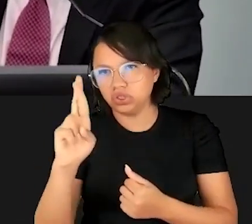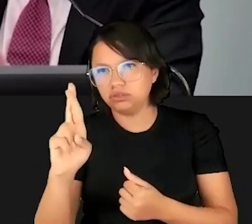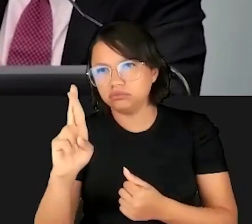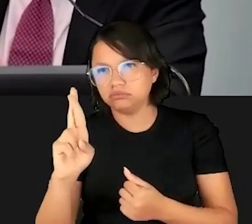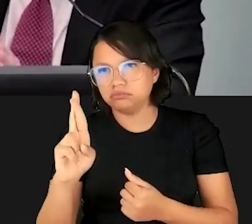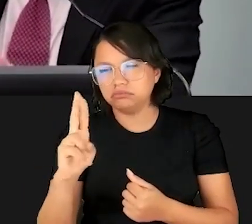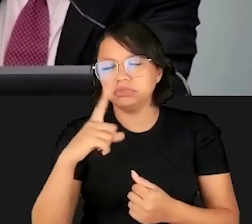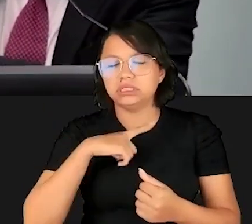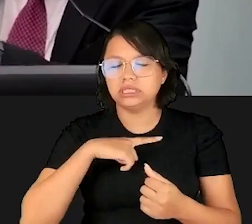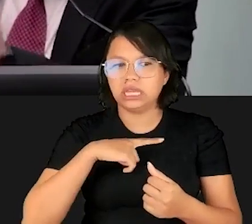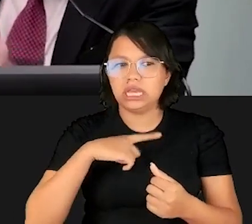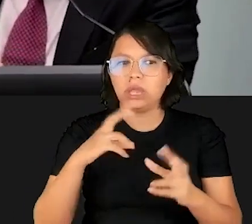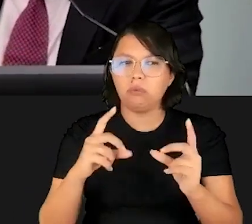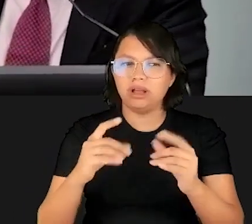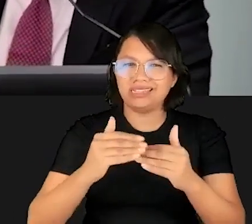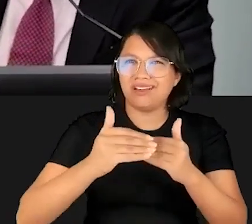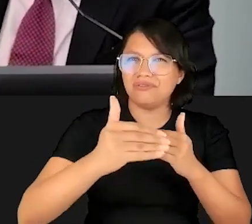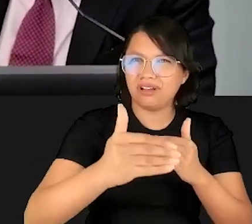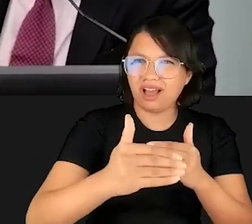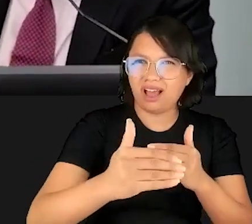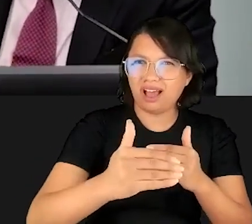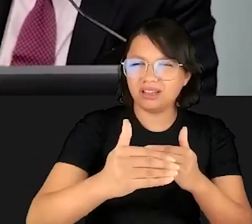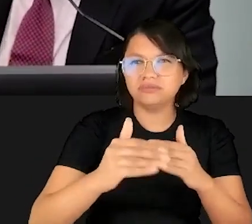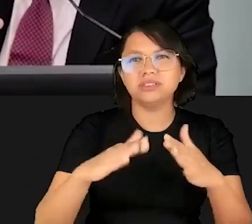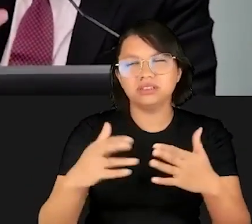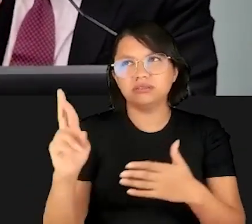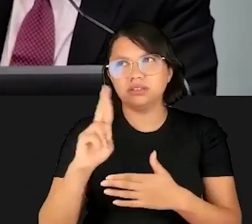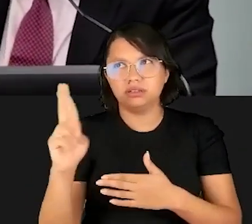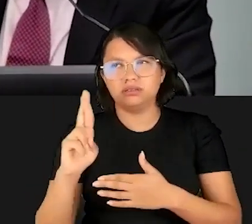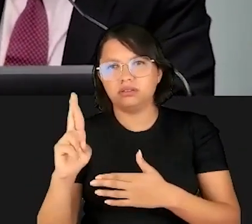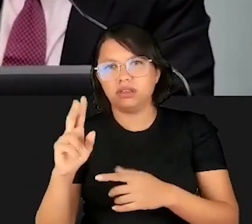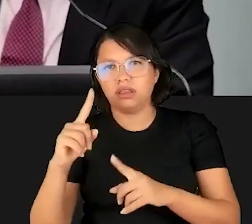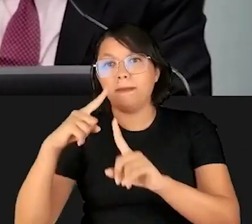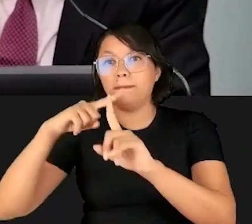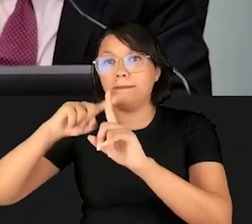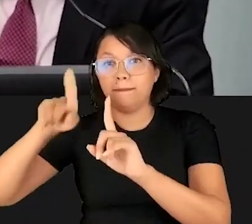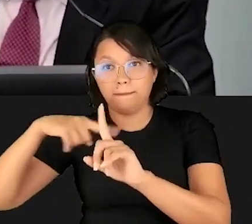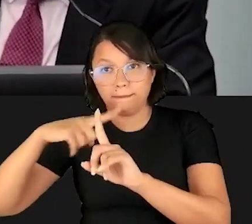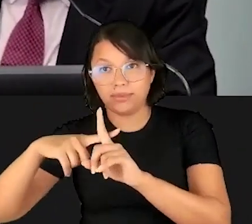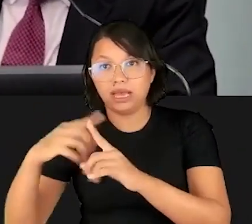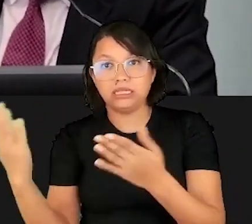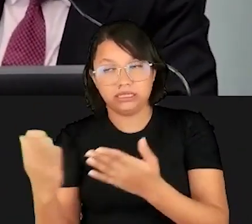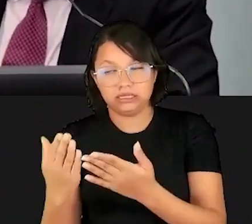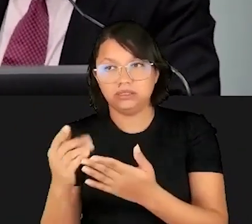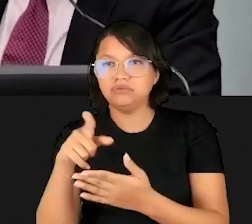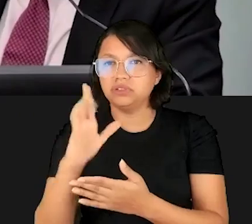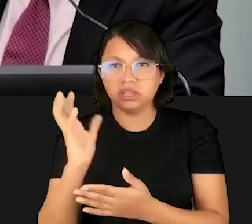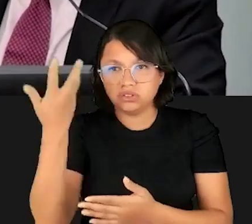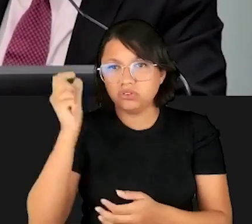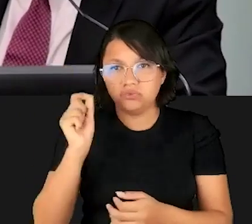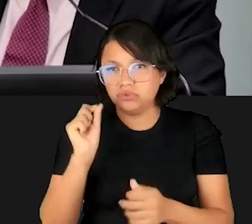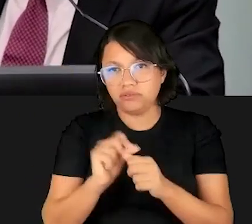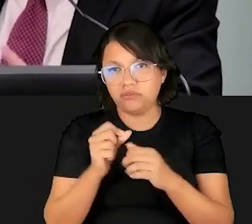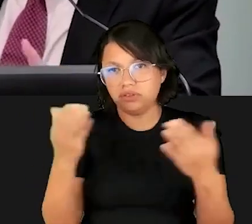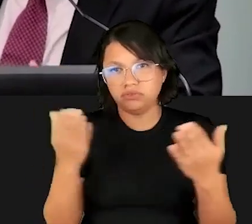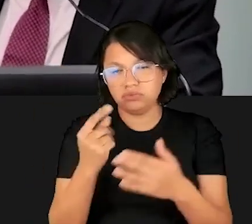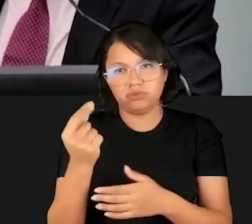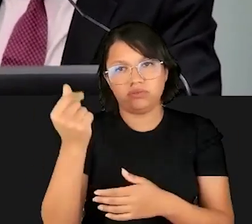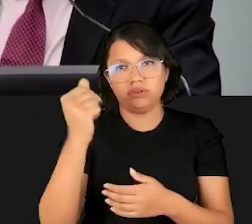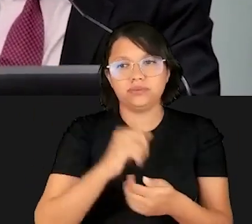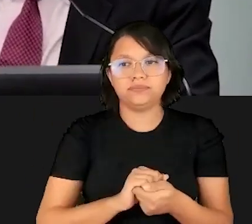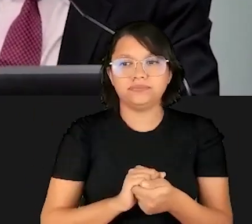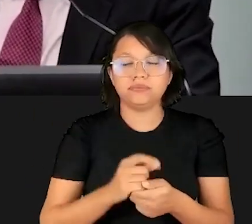receber X mais Y reais. E você resolve o que você faz com este valor. Naquela época, só